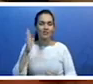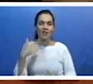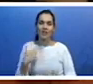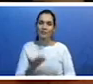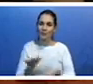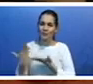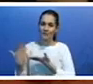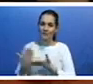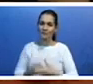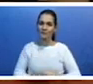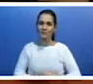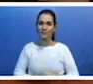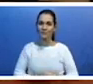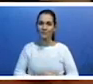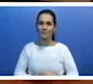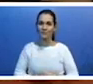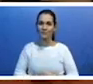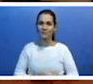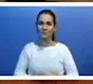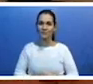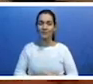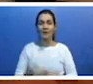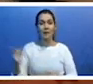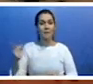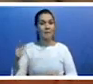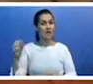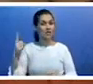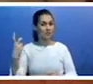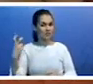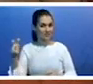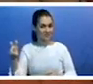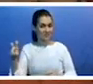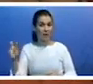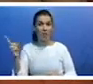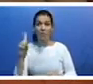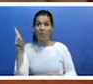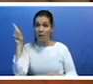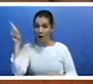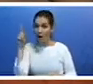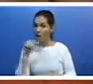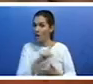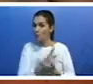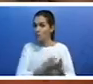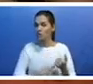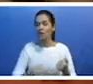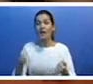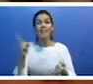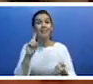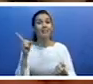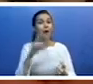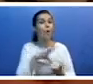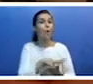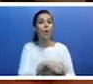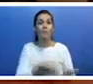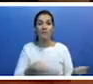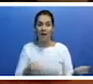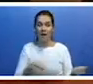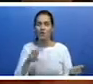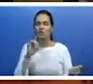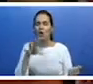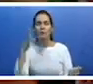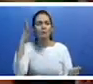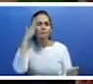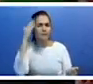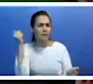texto. Atividade da página 15, não está na apostila e não precisa copiar. É para informação de